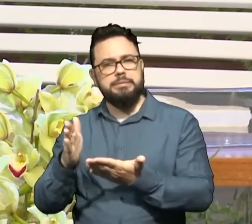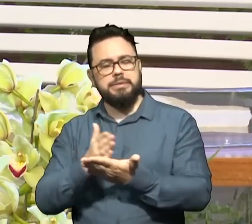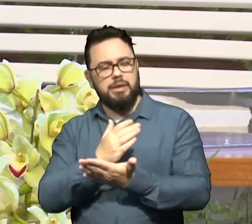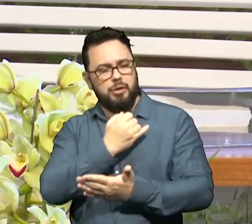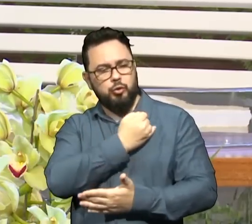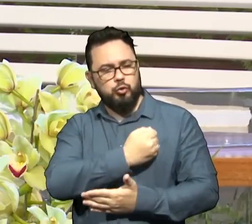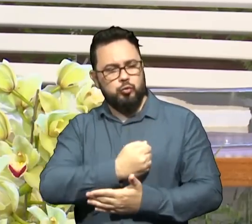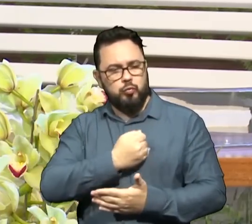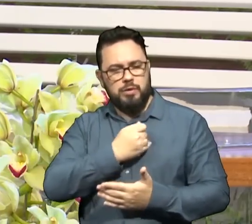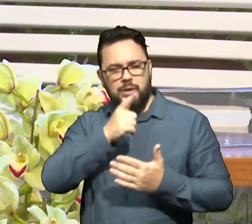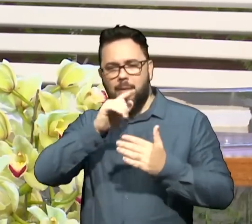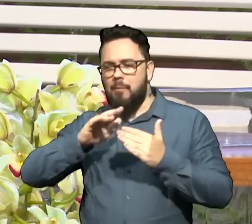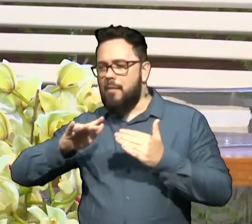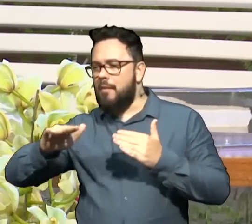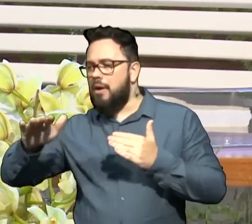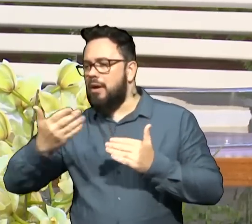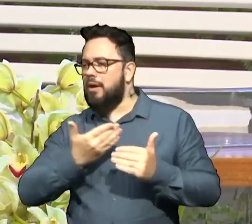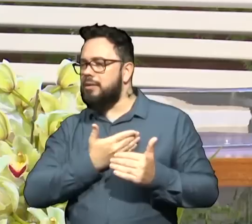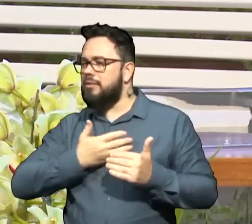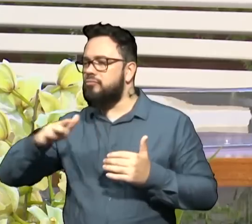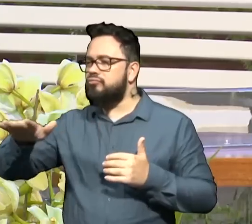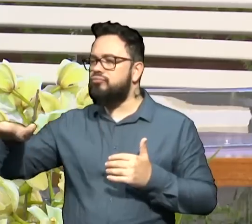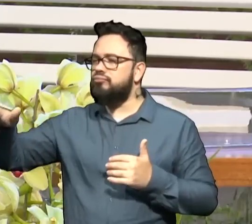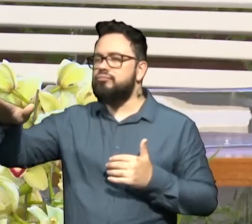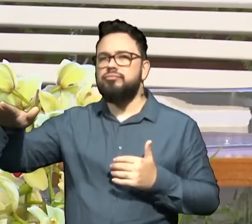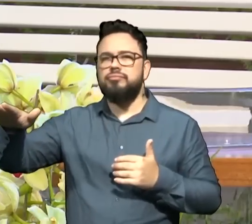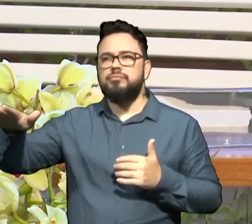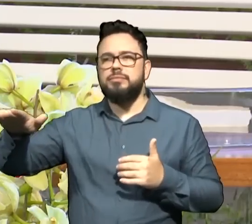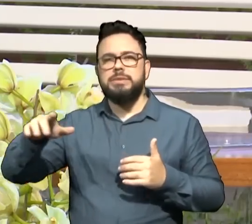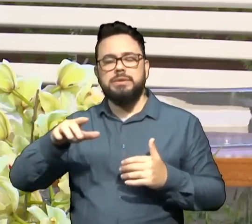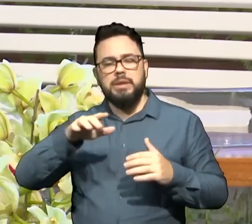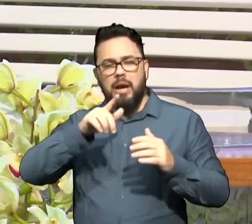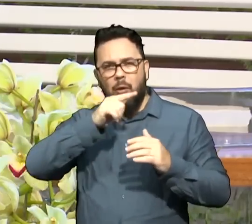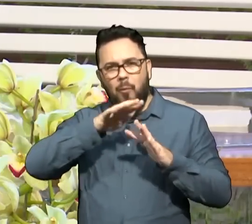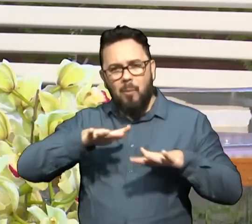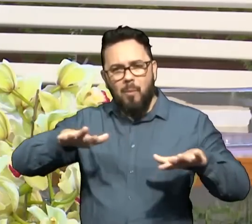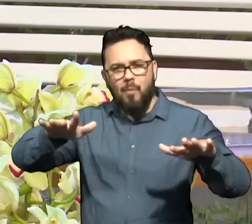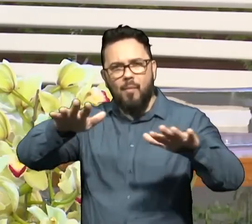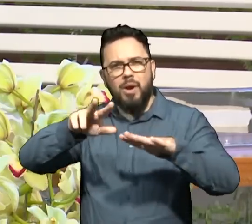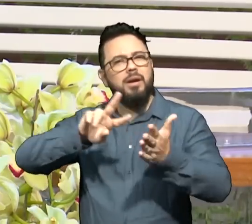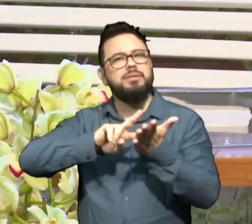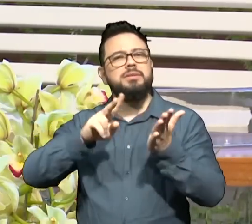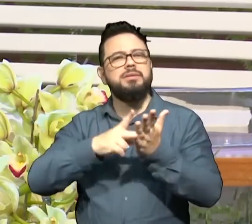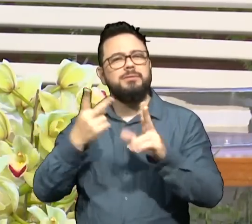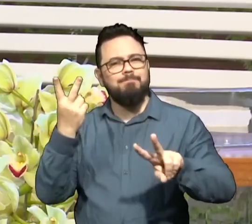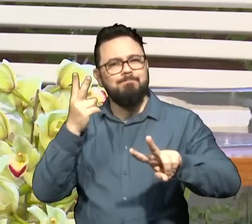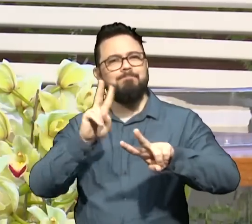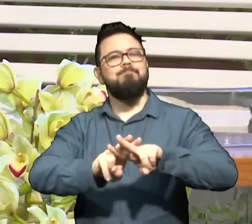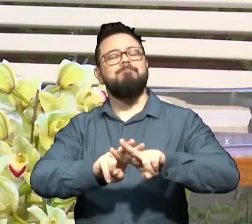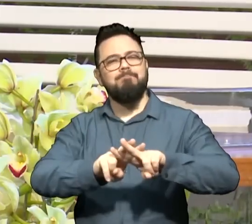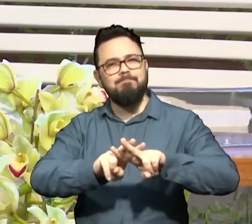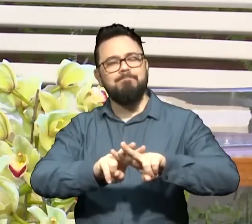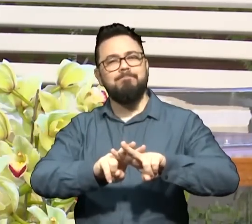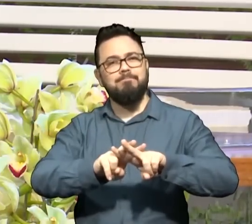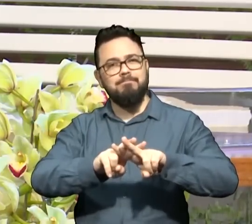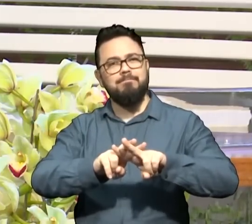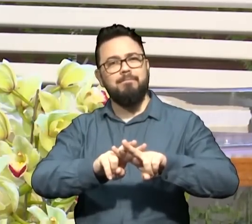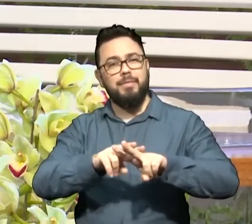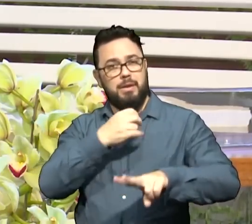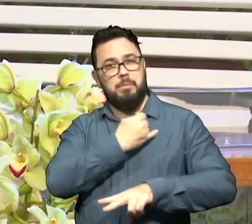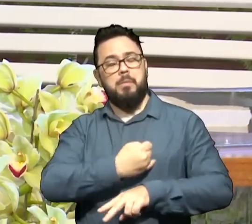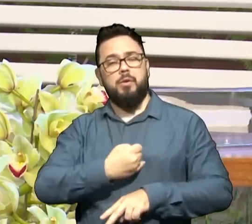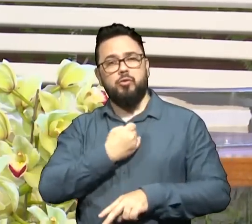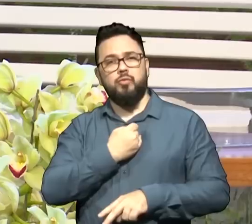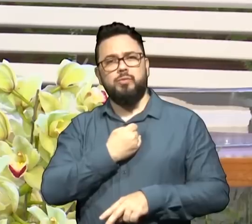queridos aquele mar era sua prisão era aquele mar que lembrava o que ele era um prisioneiro de Jesus Cristo